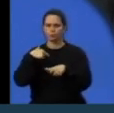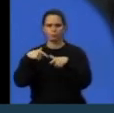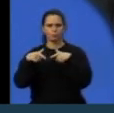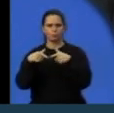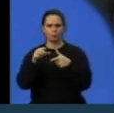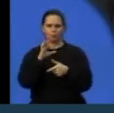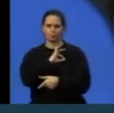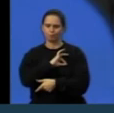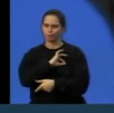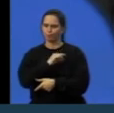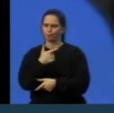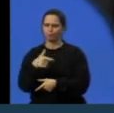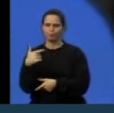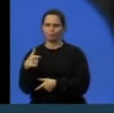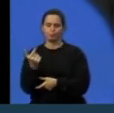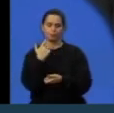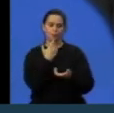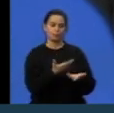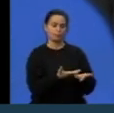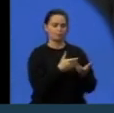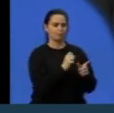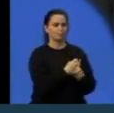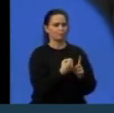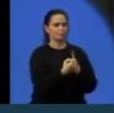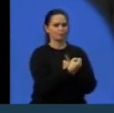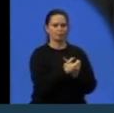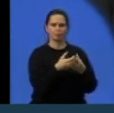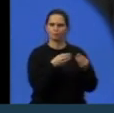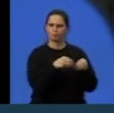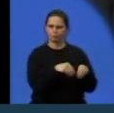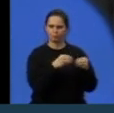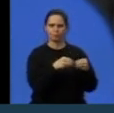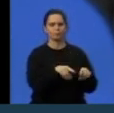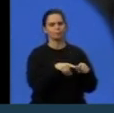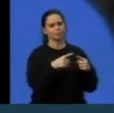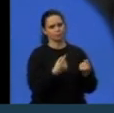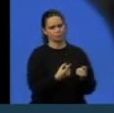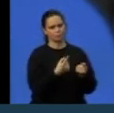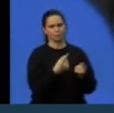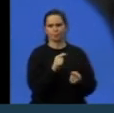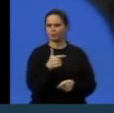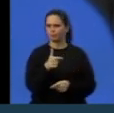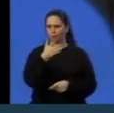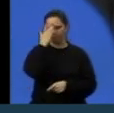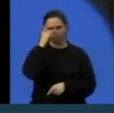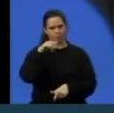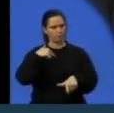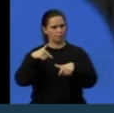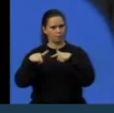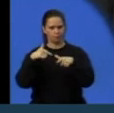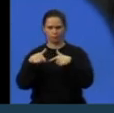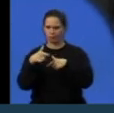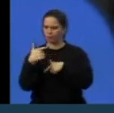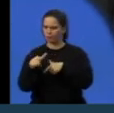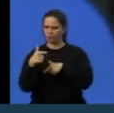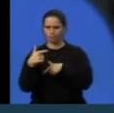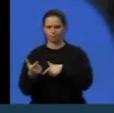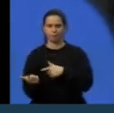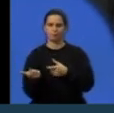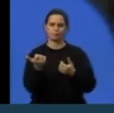família, consequentemente, aspecto social também. Deixa de ter aí, ocupar um